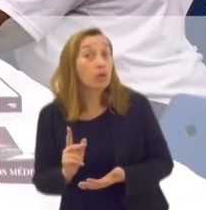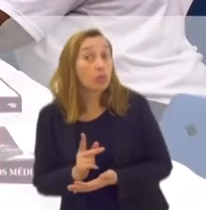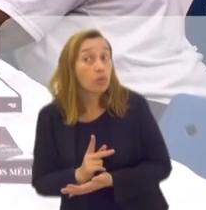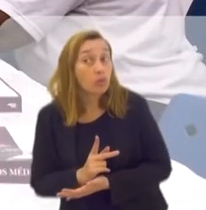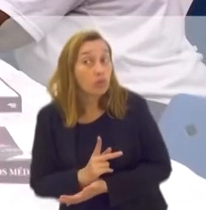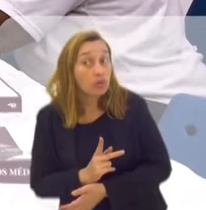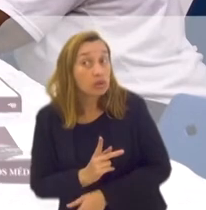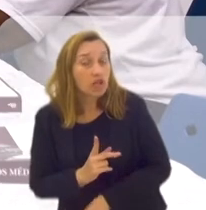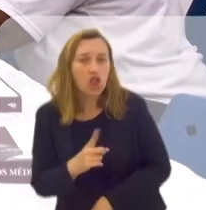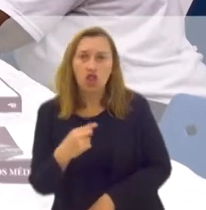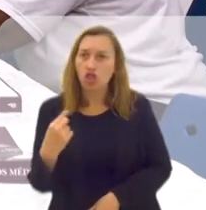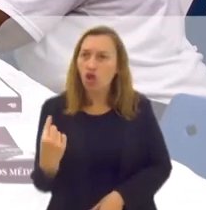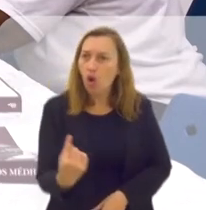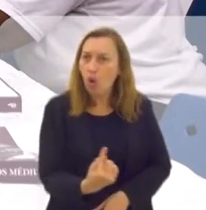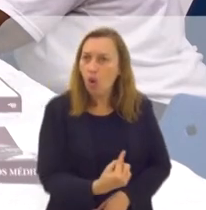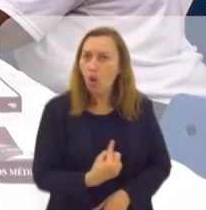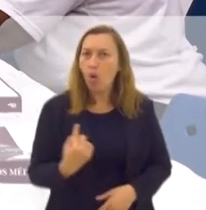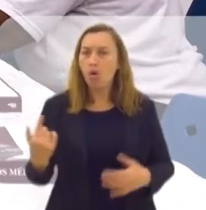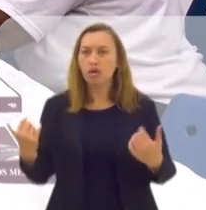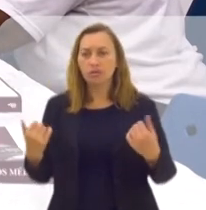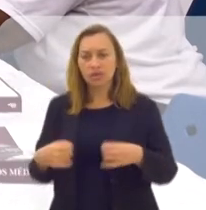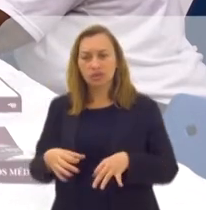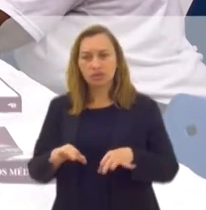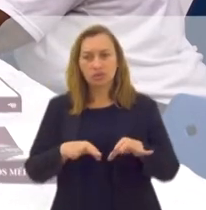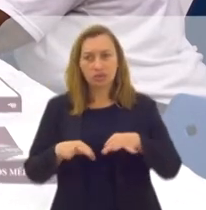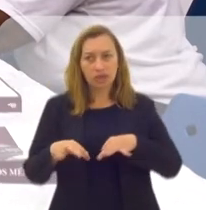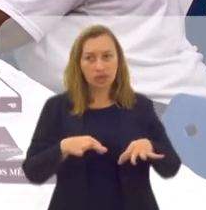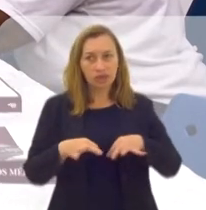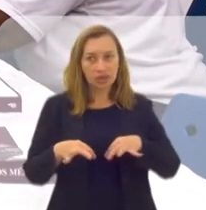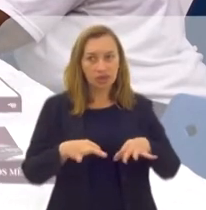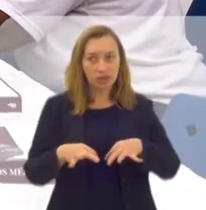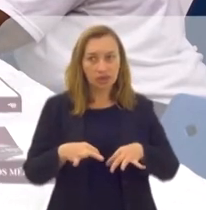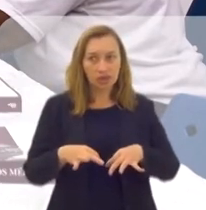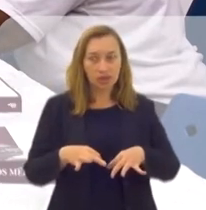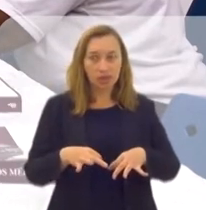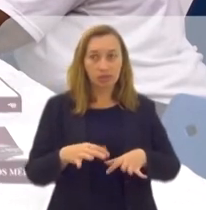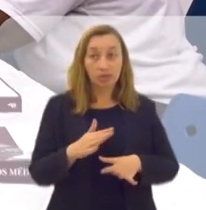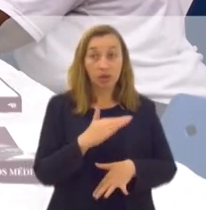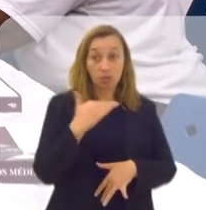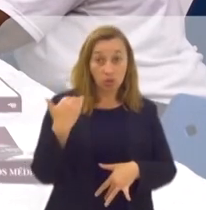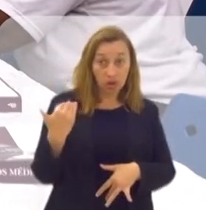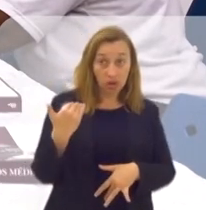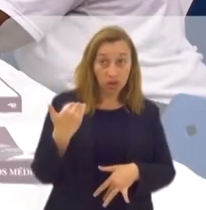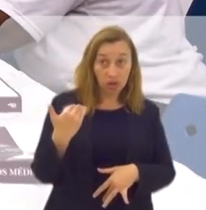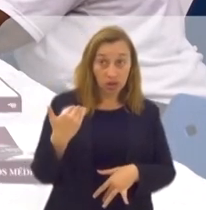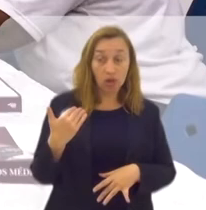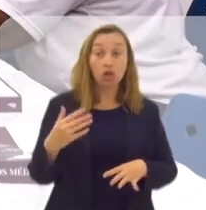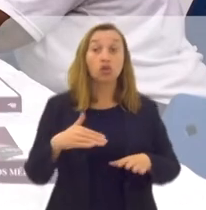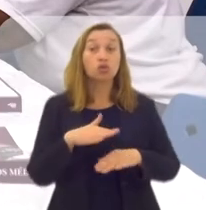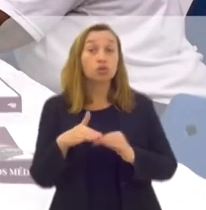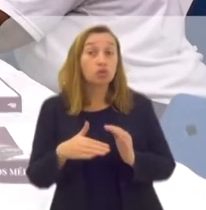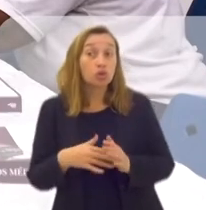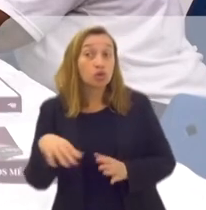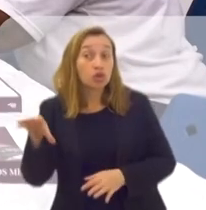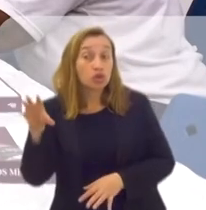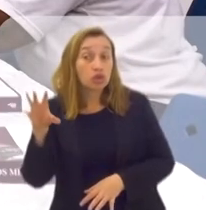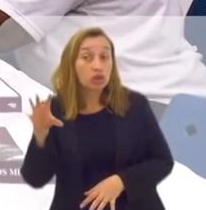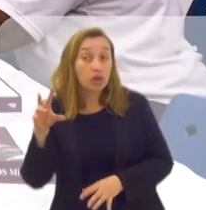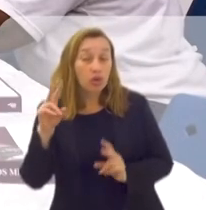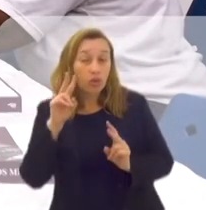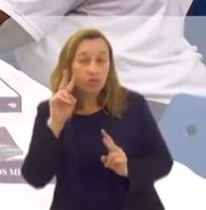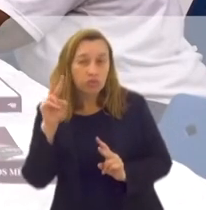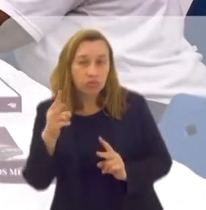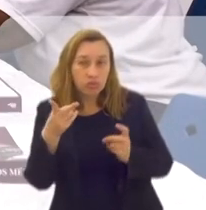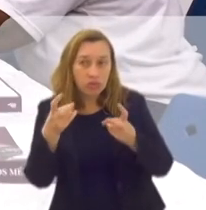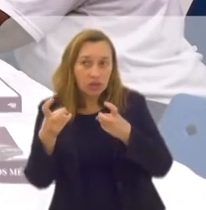O que acontece é que nós precisamos nos preparar para o desencarne. Então, todos que nos